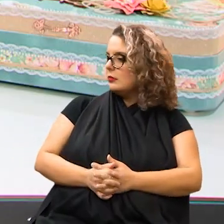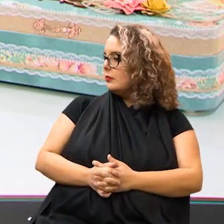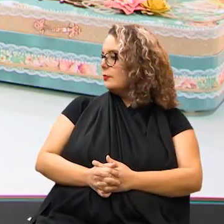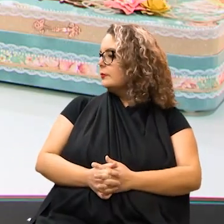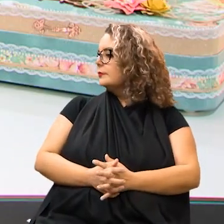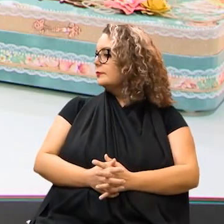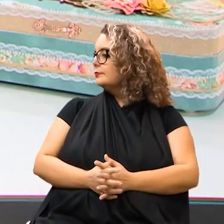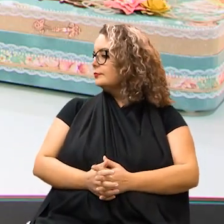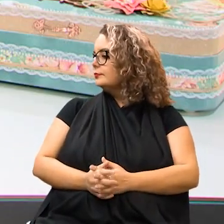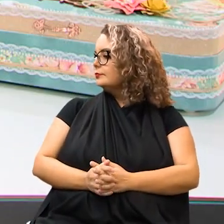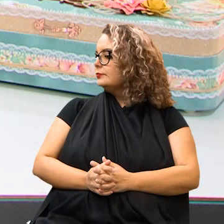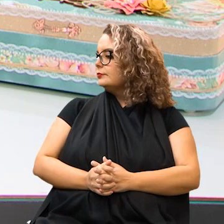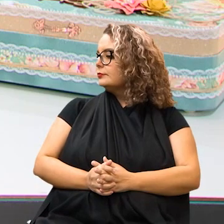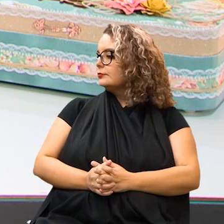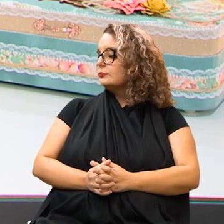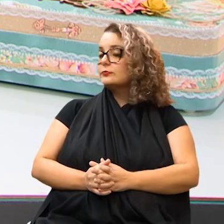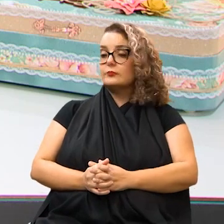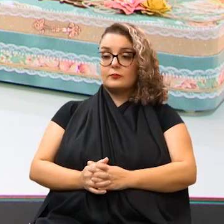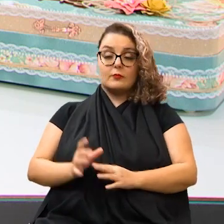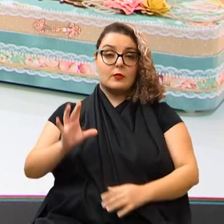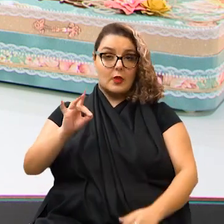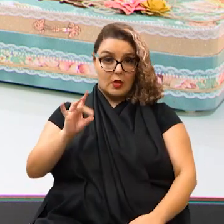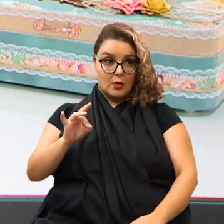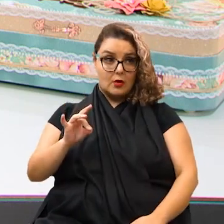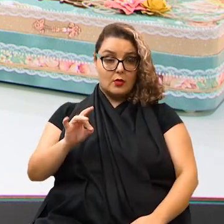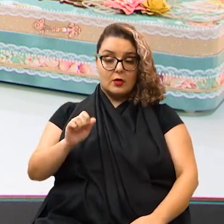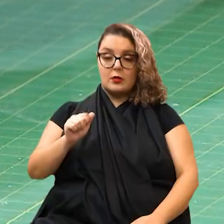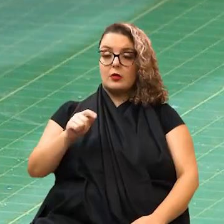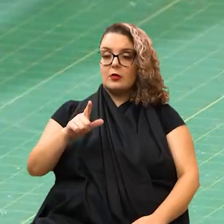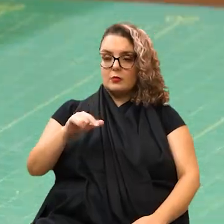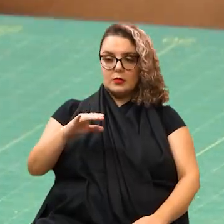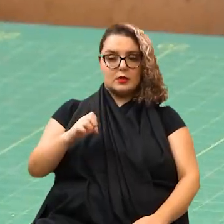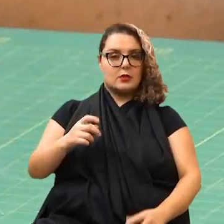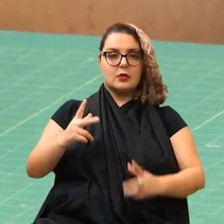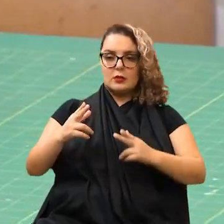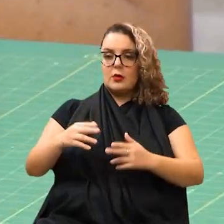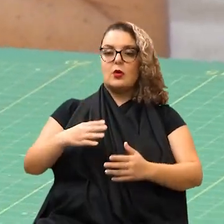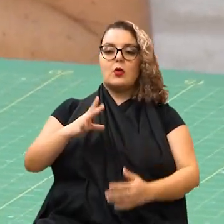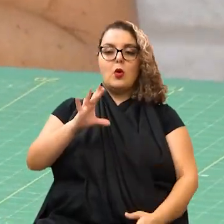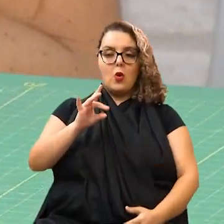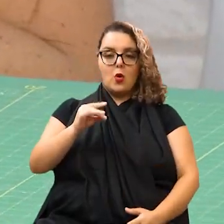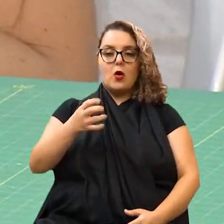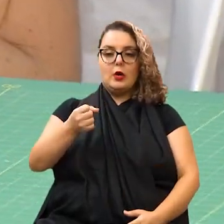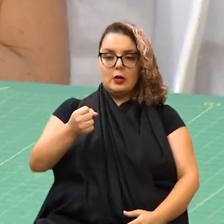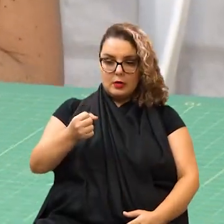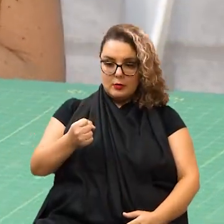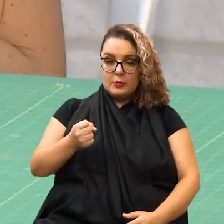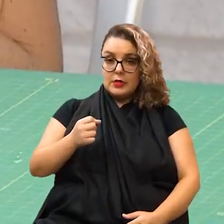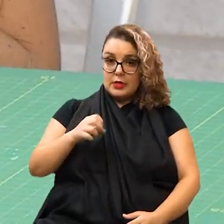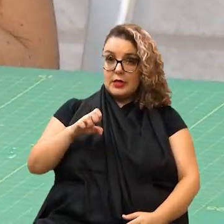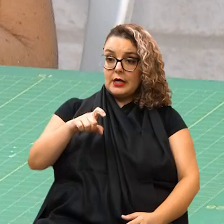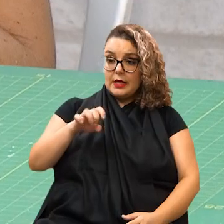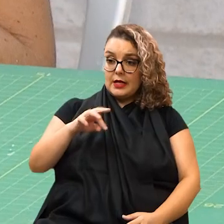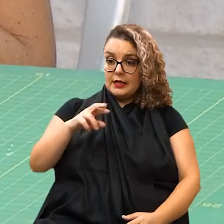fazer isso, tá? A cola que a gente vai colar o aplique é a mesma, cola branca, tudo com cola branca por enquanto.